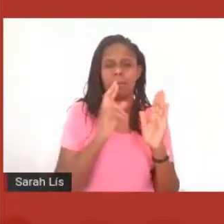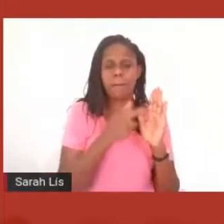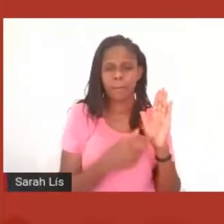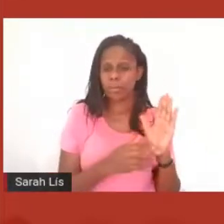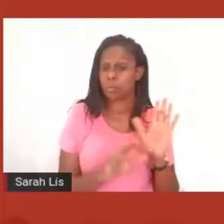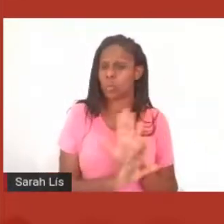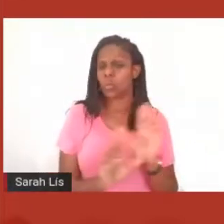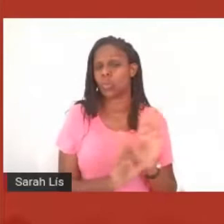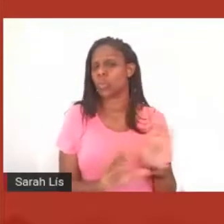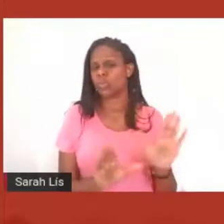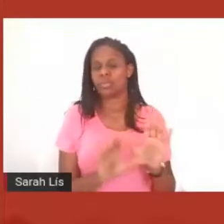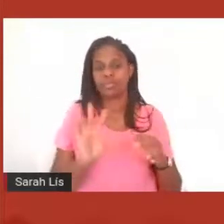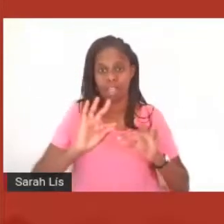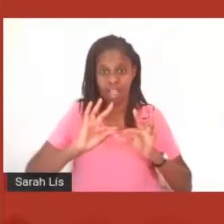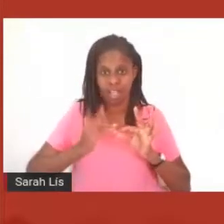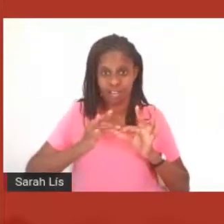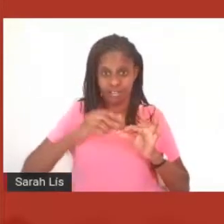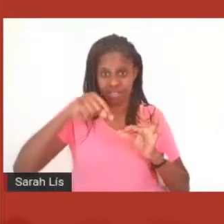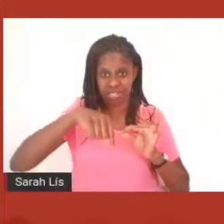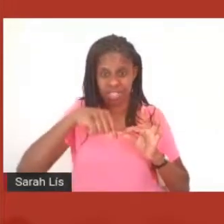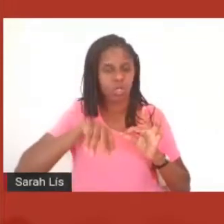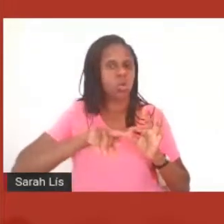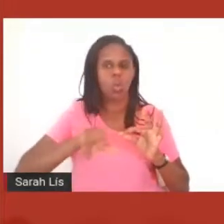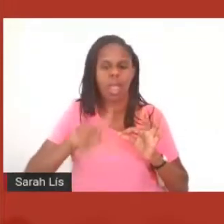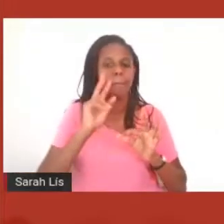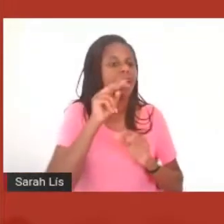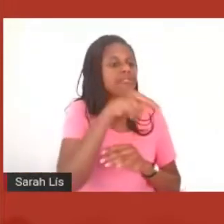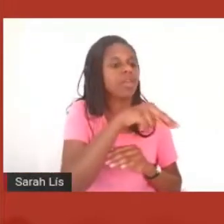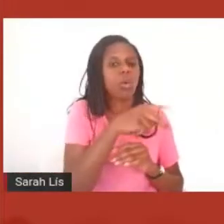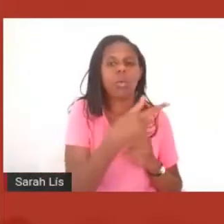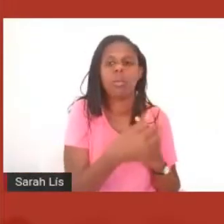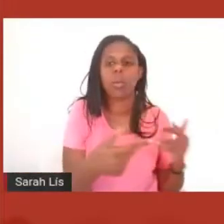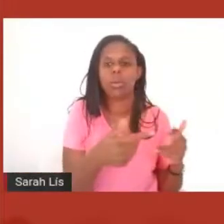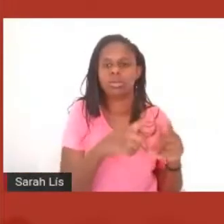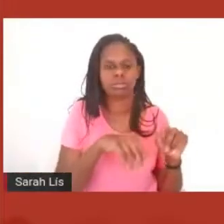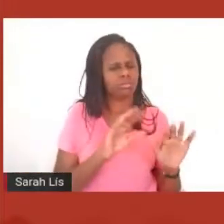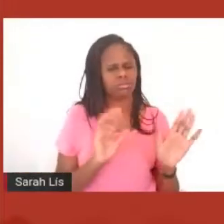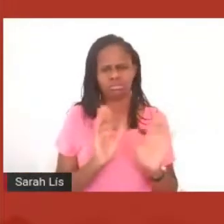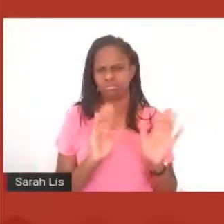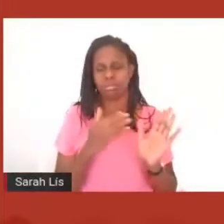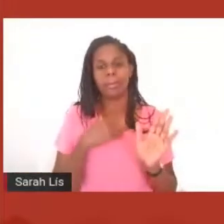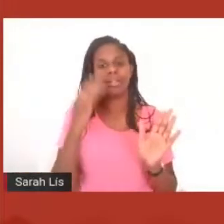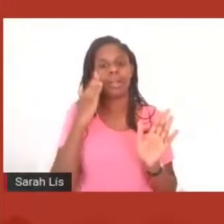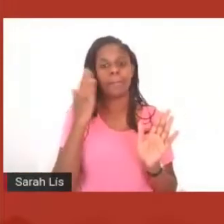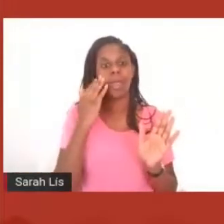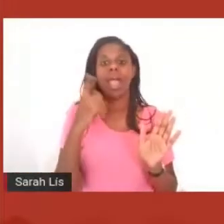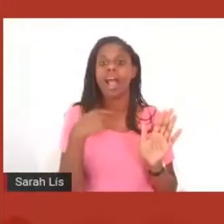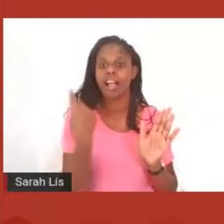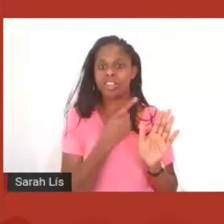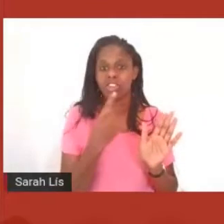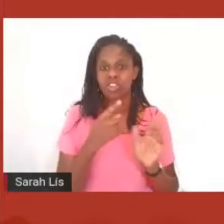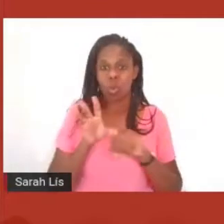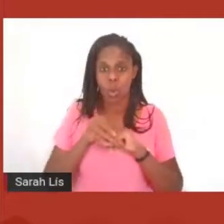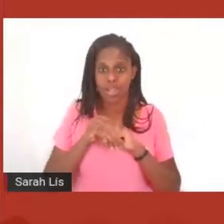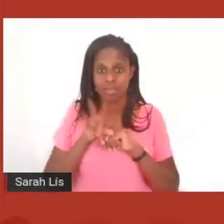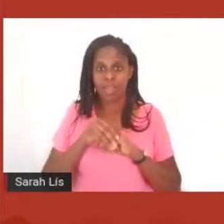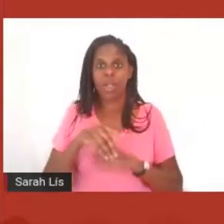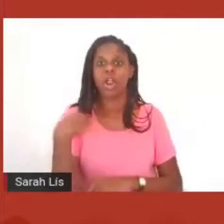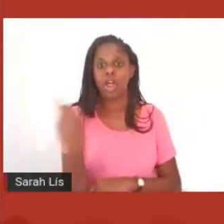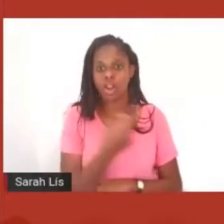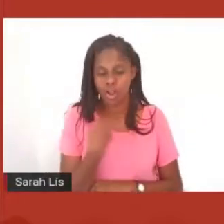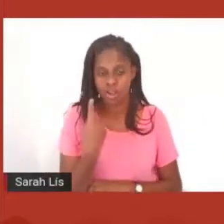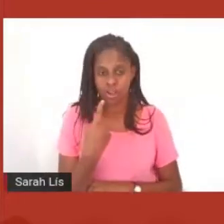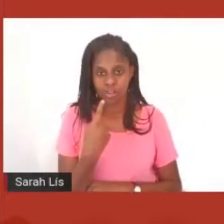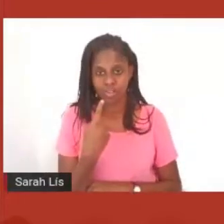atividade de hoje, não é para consultar nada, é para ver o que a gente tem de bagagem mesmo para responder. Então, olha, o mais importante, será que é a